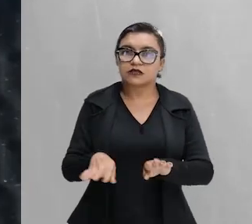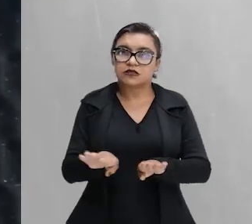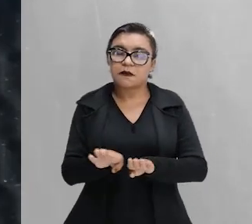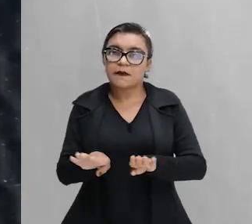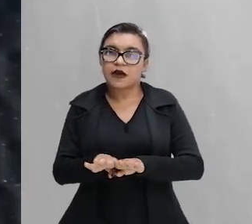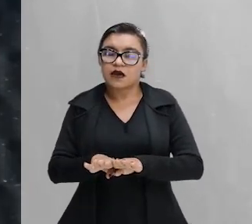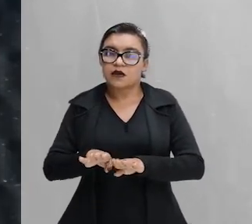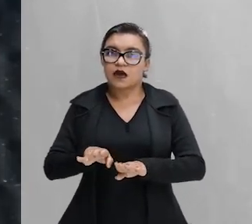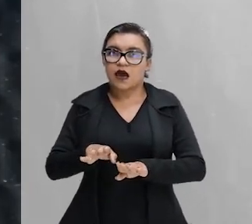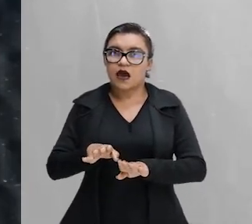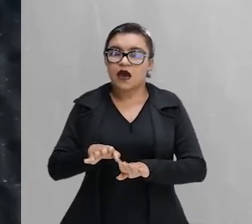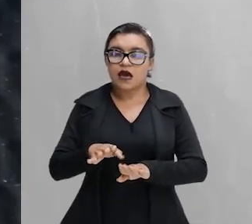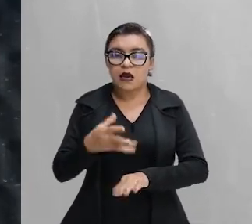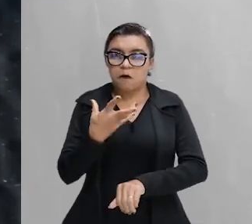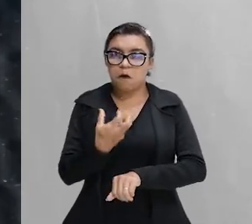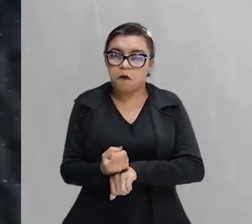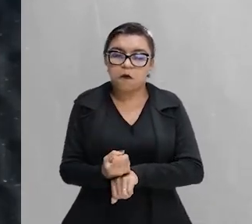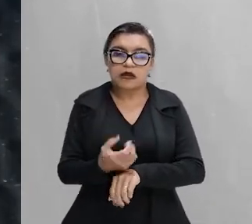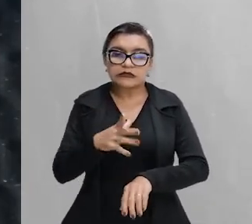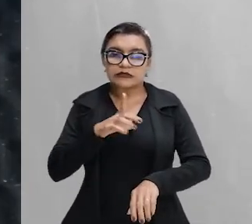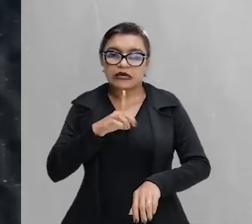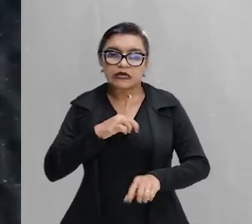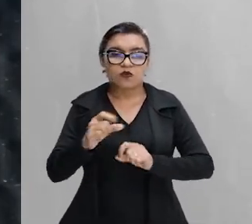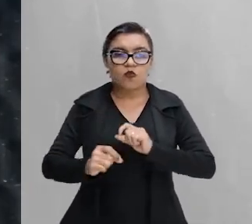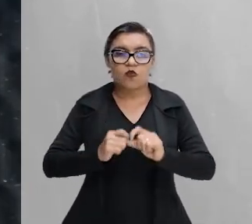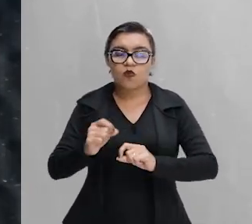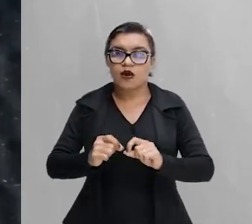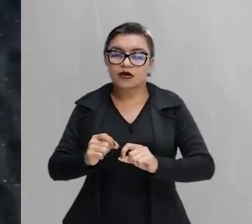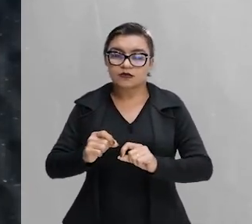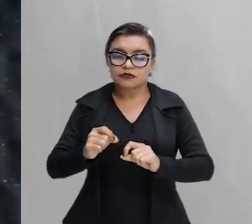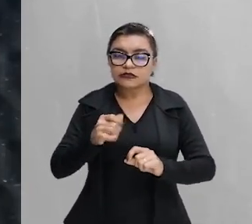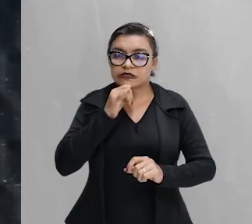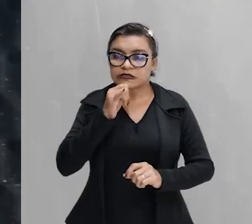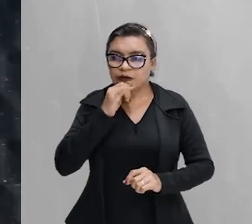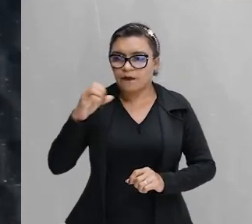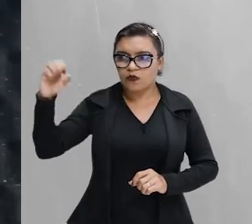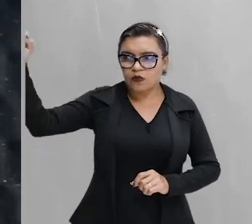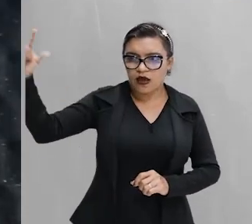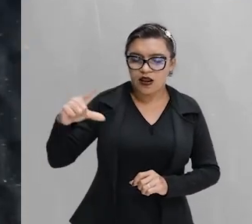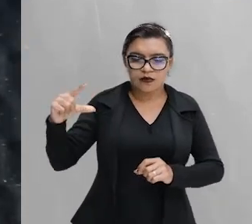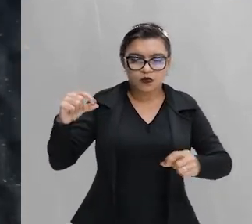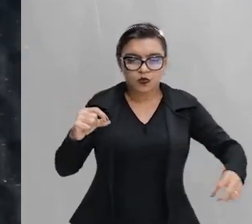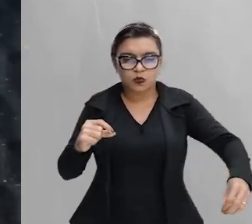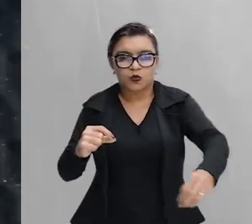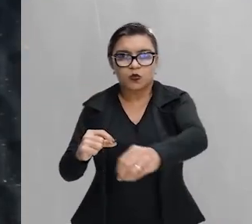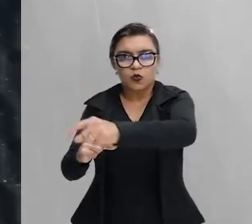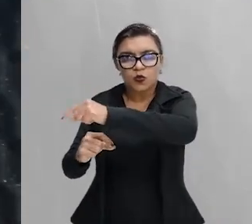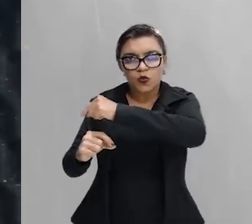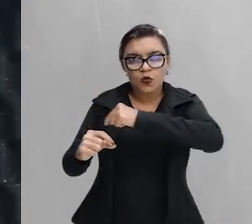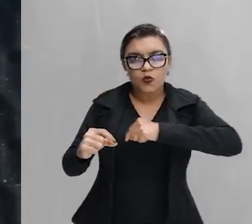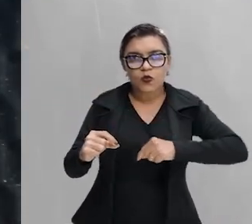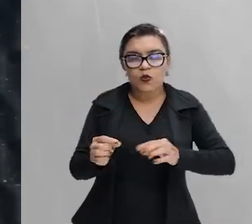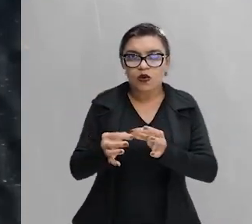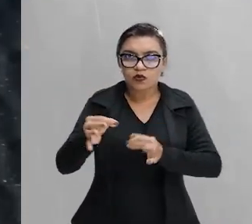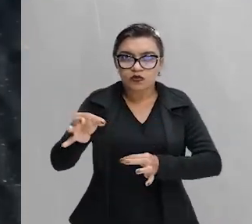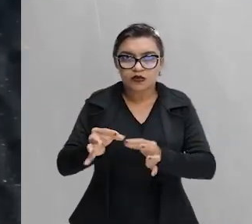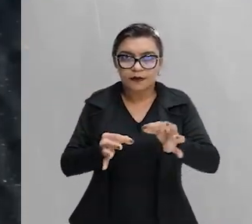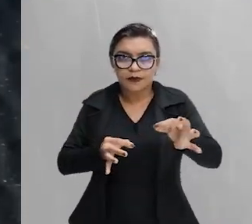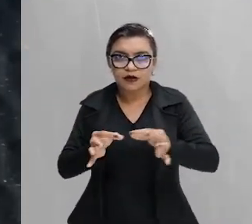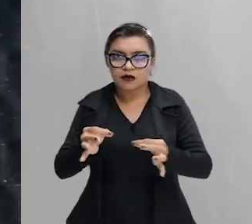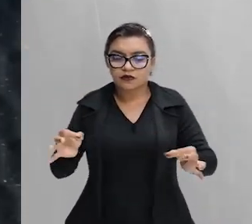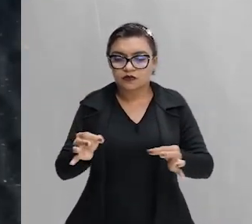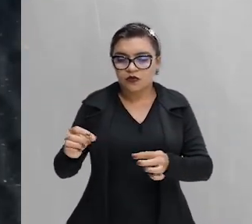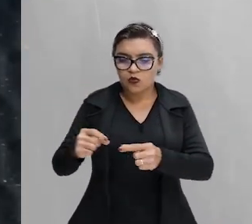vai percorrer. Não é? No caso é na circunferência, né? No caso da elipse, né, o tamanho da elipse em que ele vai percorrer.